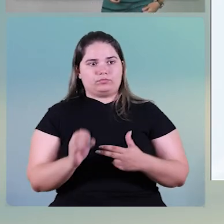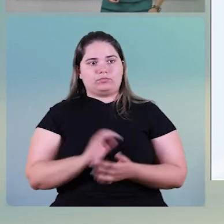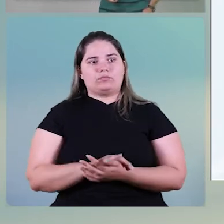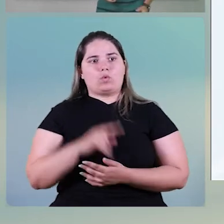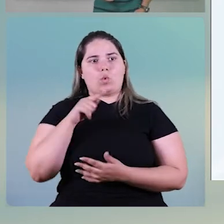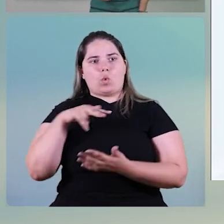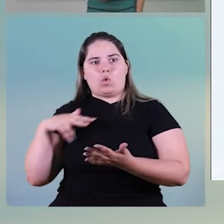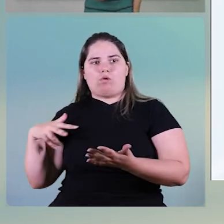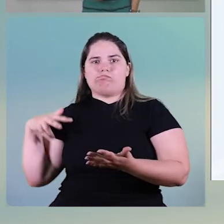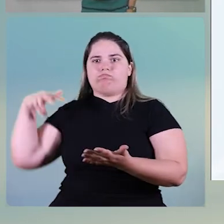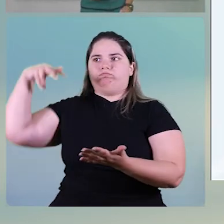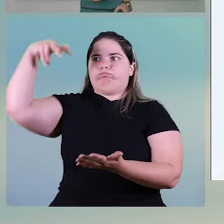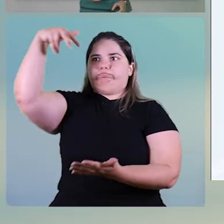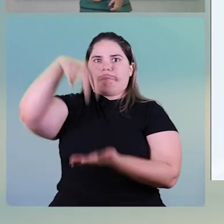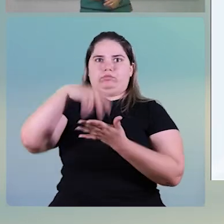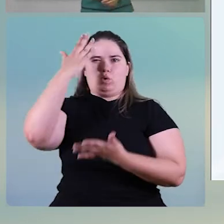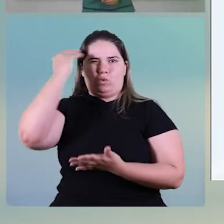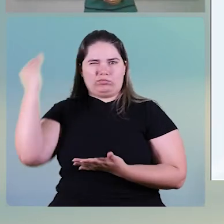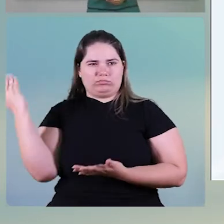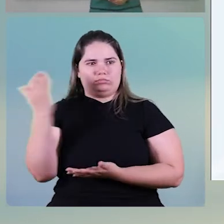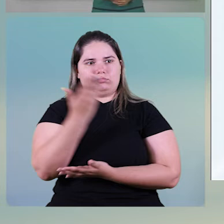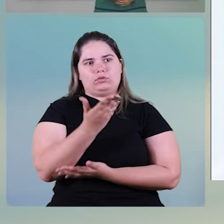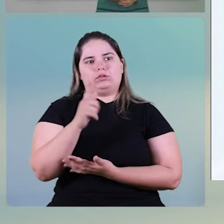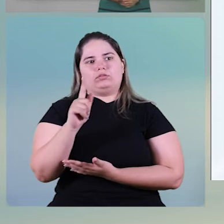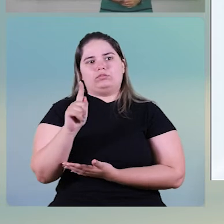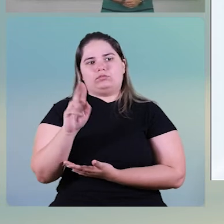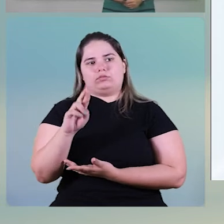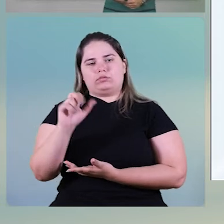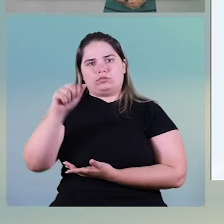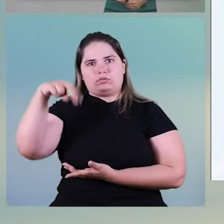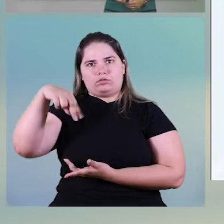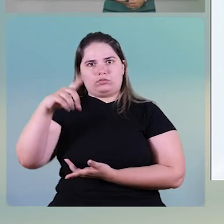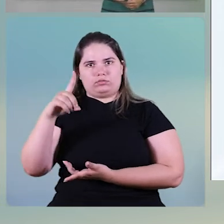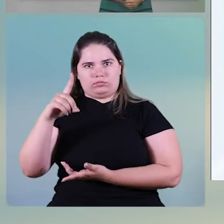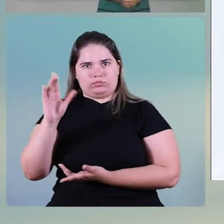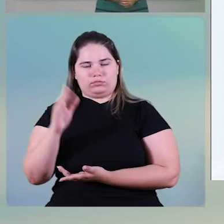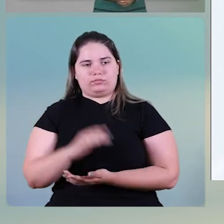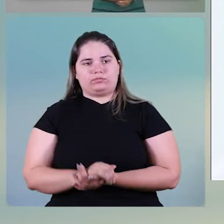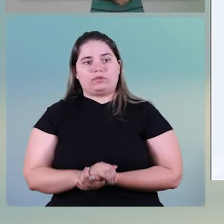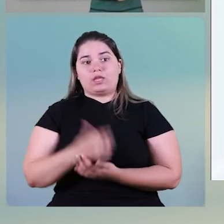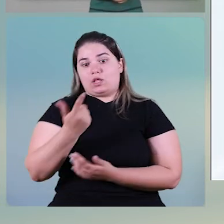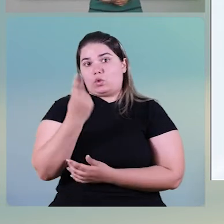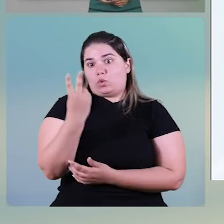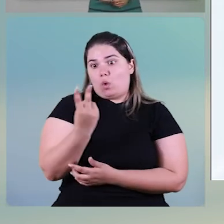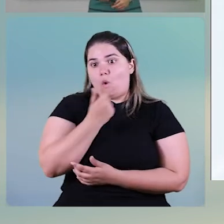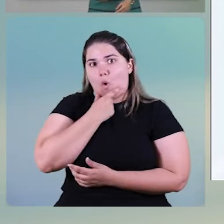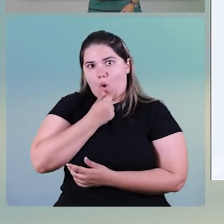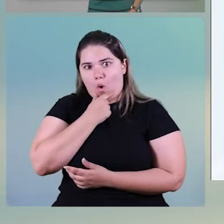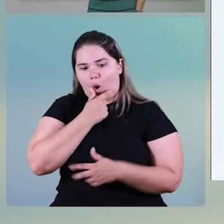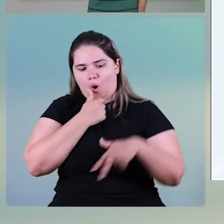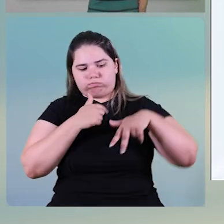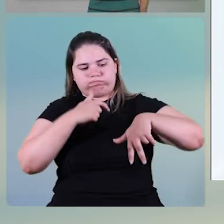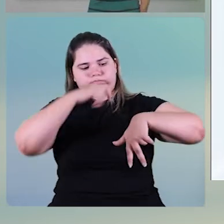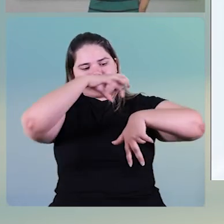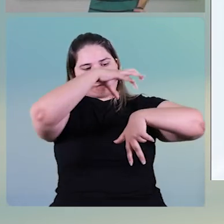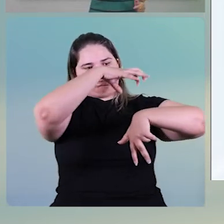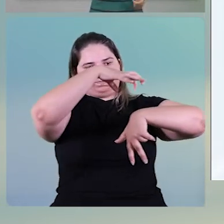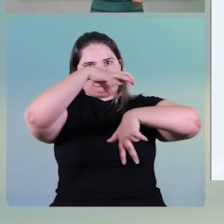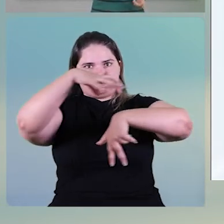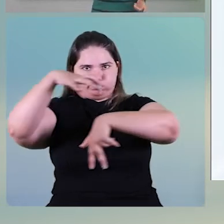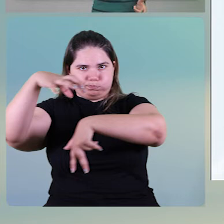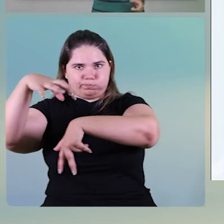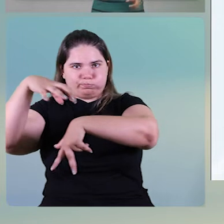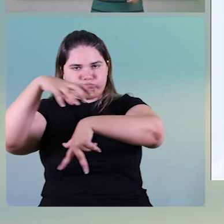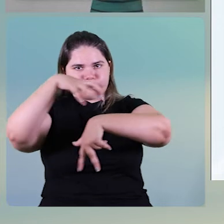usando motos, 2 paraquedistas vão utilizar uma moto cada, sendo que uma